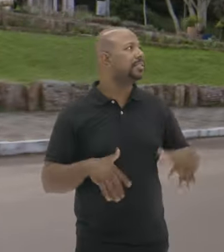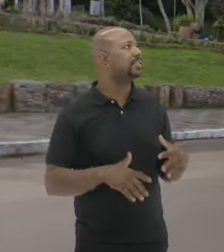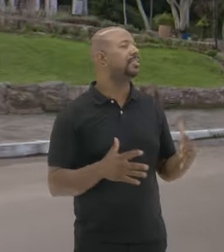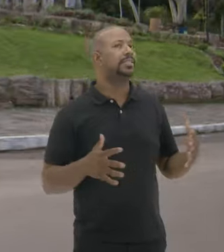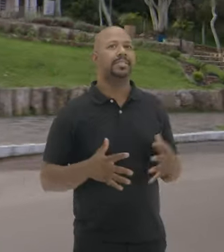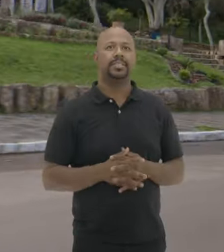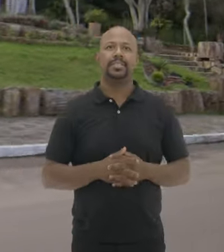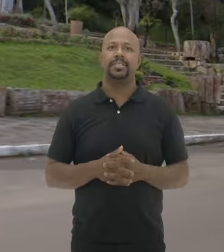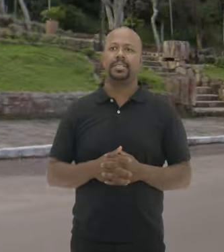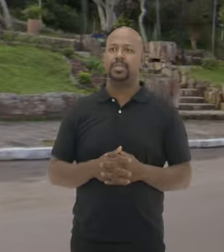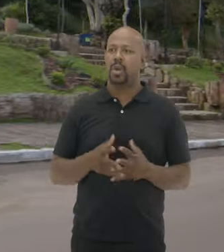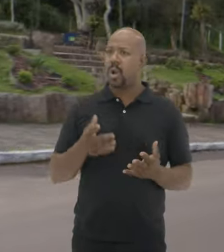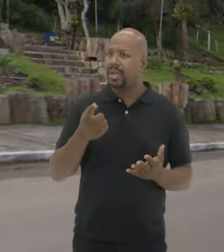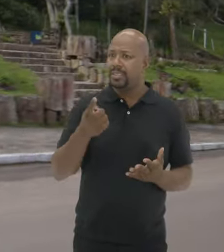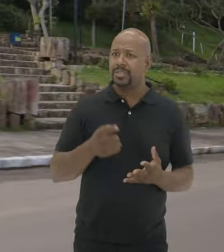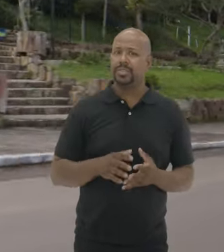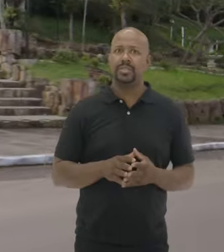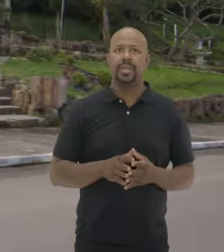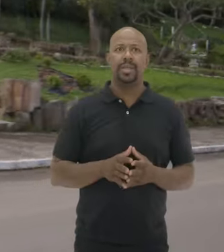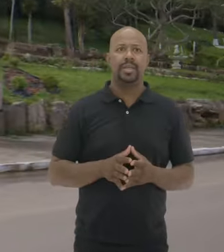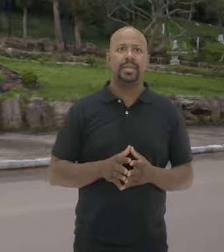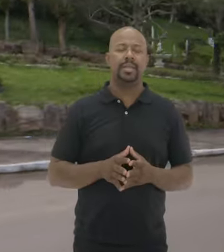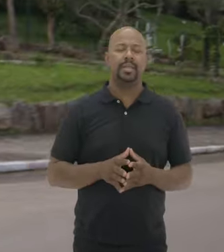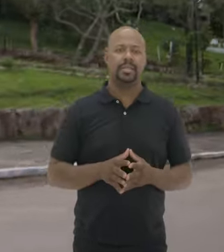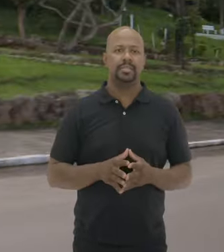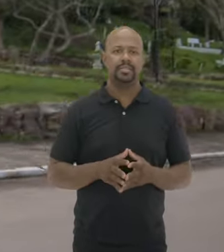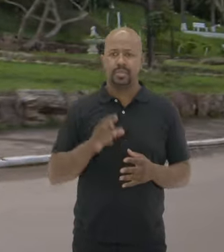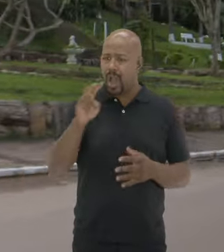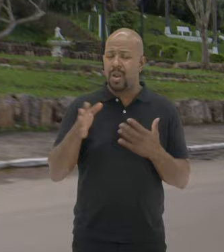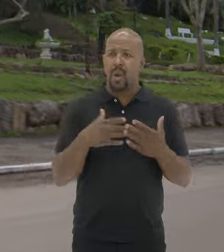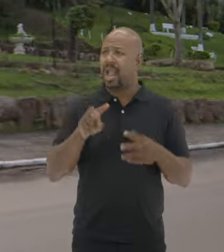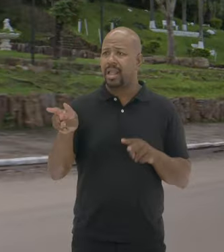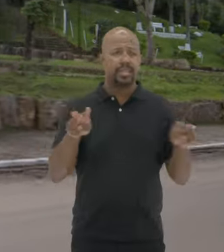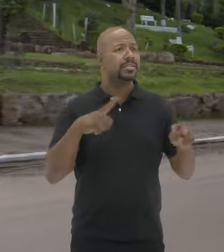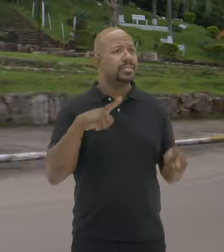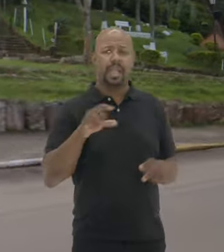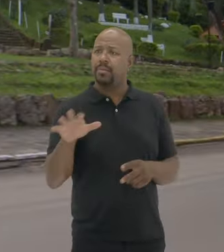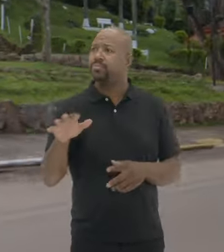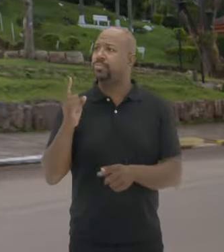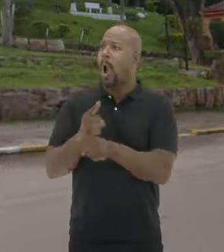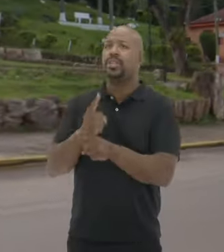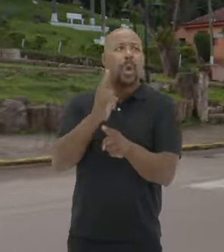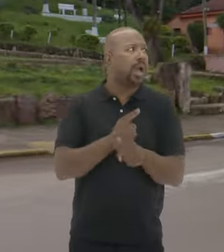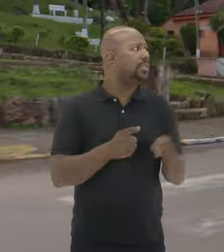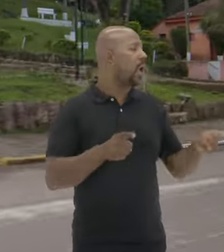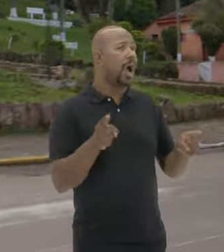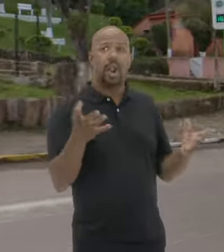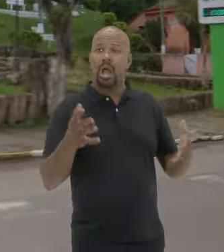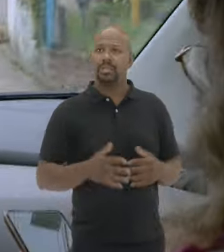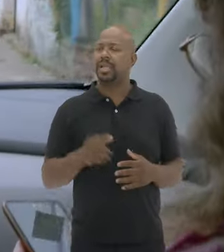eles passam por uma praça com diversos fósseis de árvores petrificadas tu olha para qualquer lado da cidade aparece um filósofo